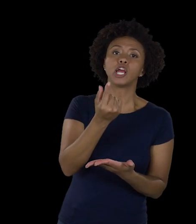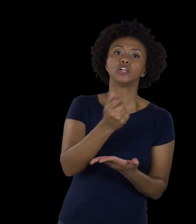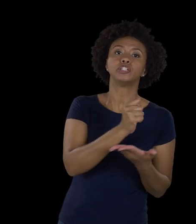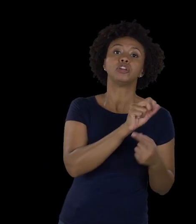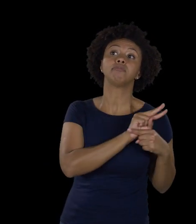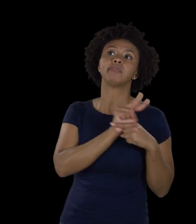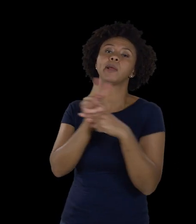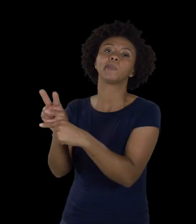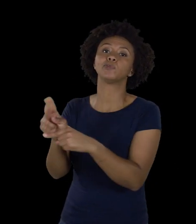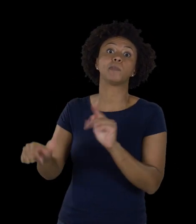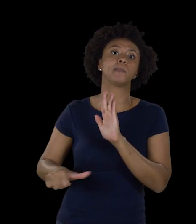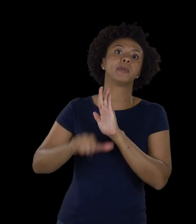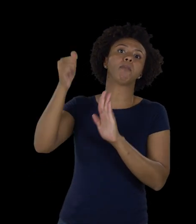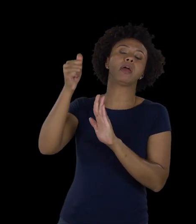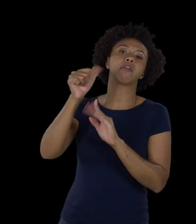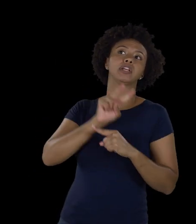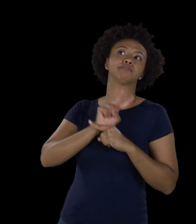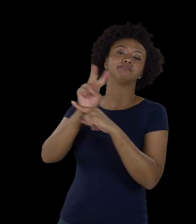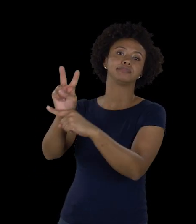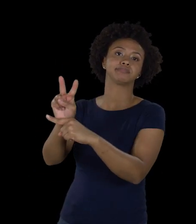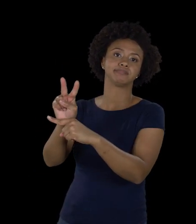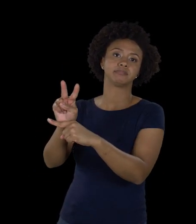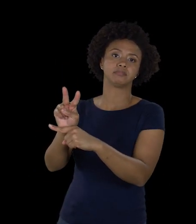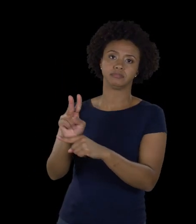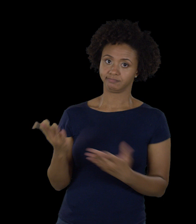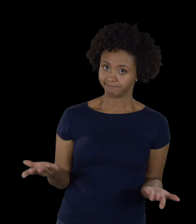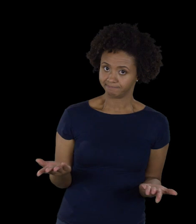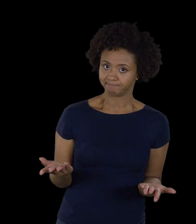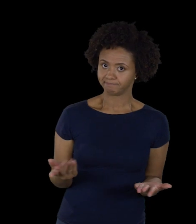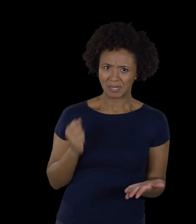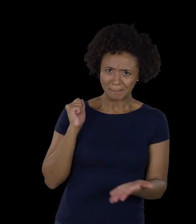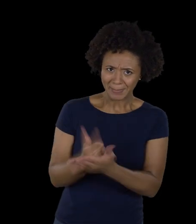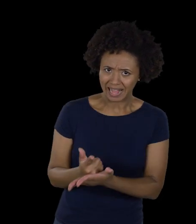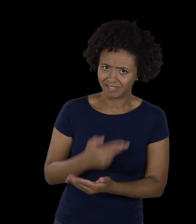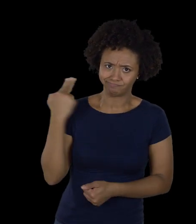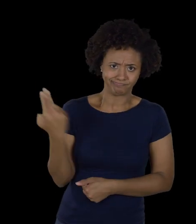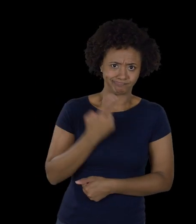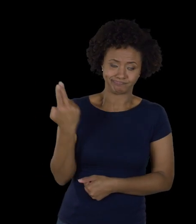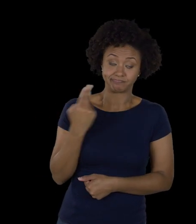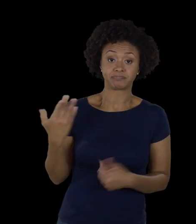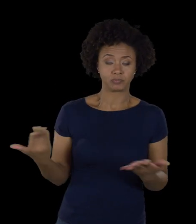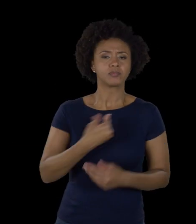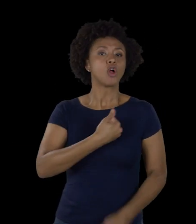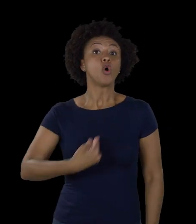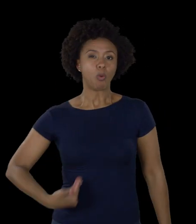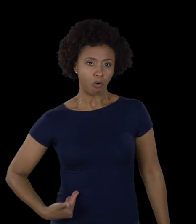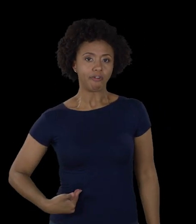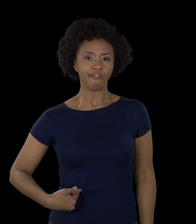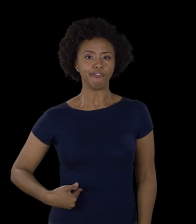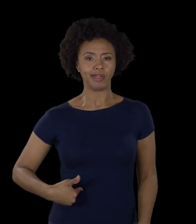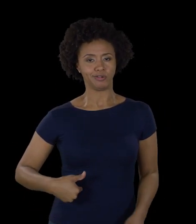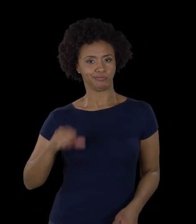primeiro grande empréstimo feito pelo país independente e praticamente impagável. O governo imperial